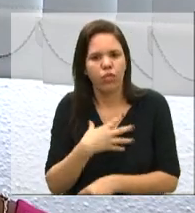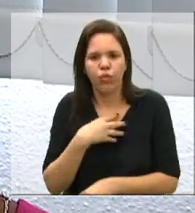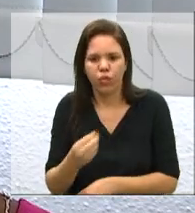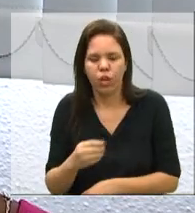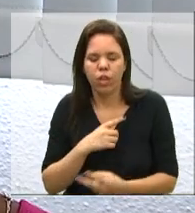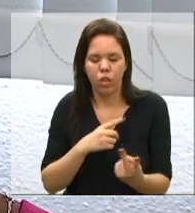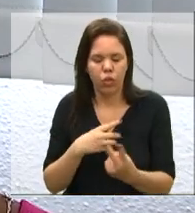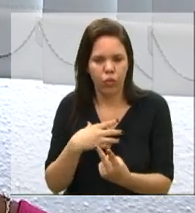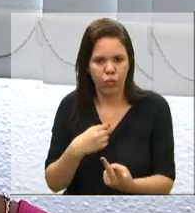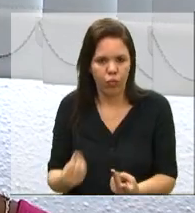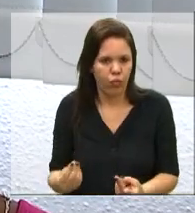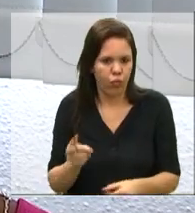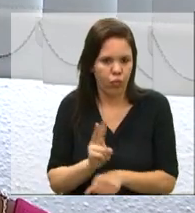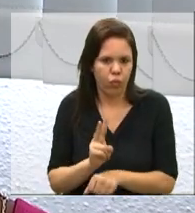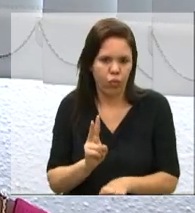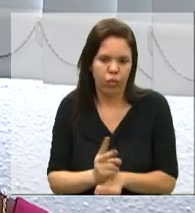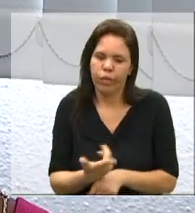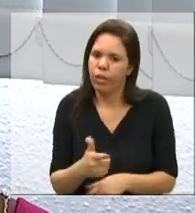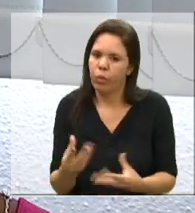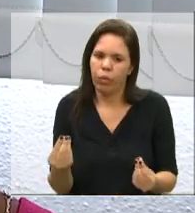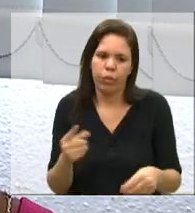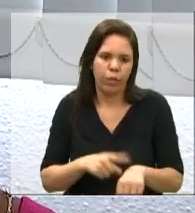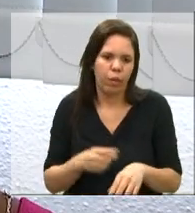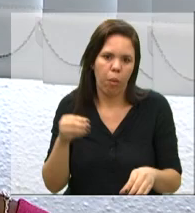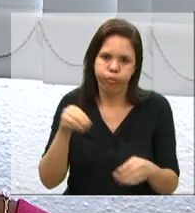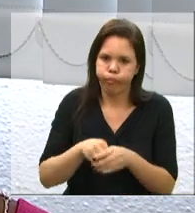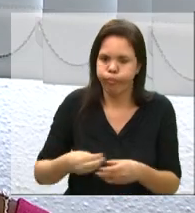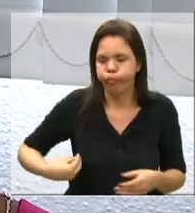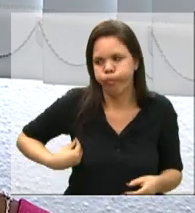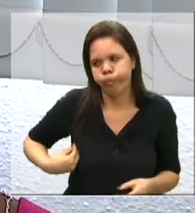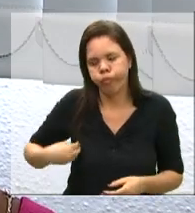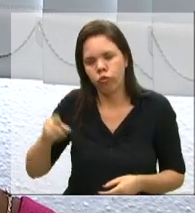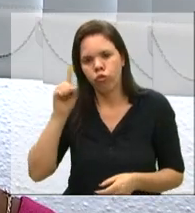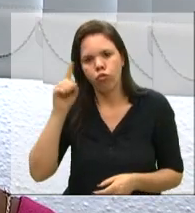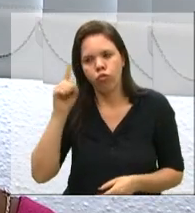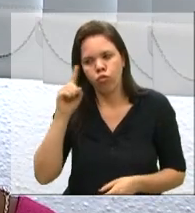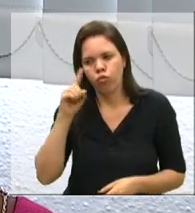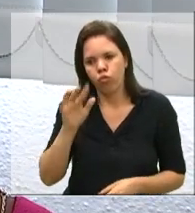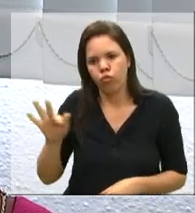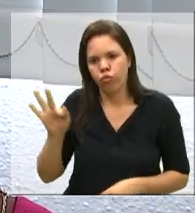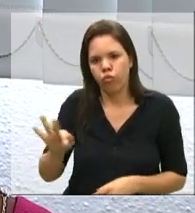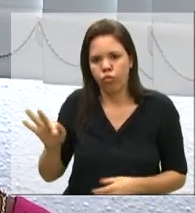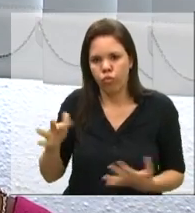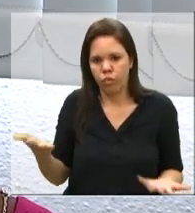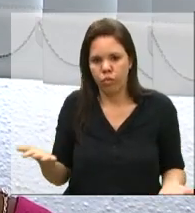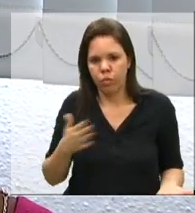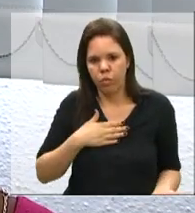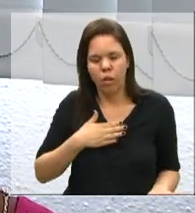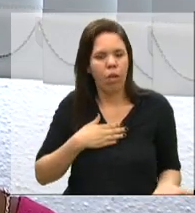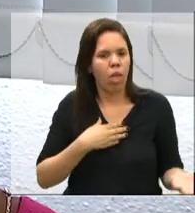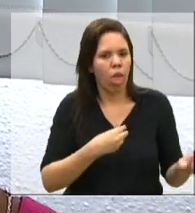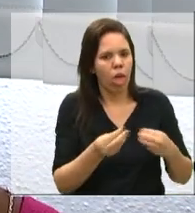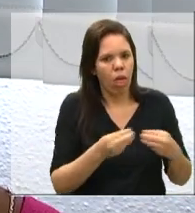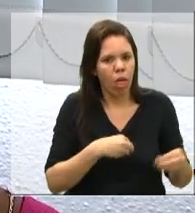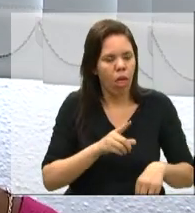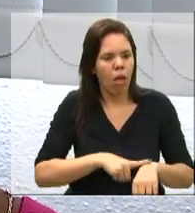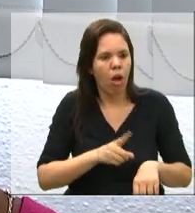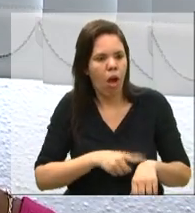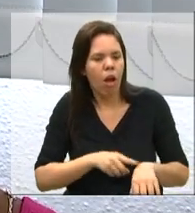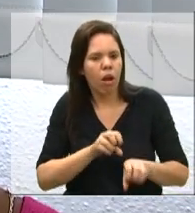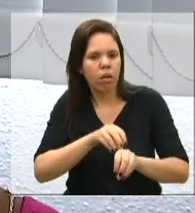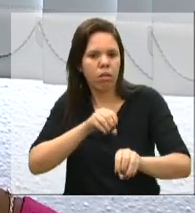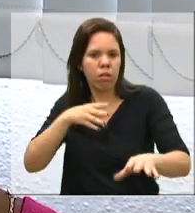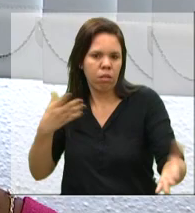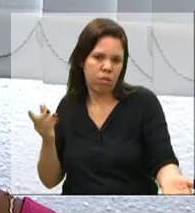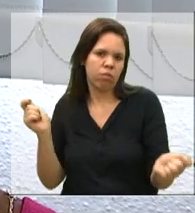casal de filhos. Eu não tenho mais como estar na faculdade todos os dias. Então, para mim, essa flexibilidade da educação à